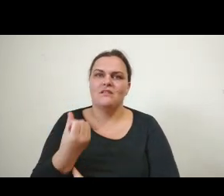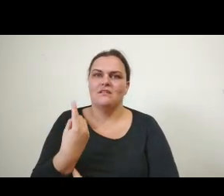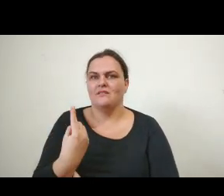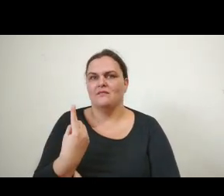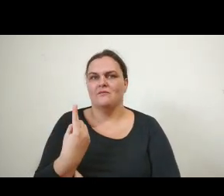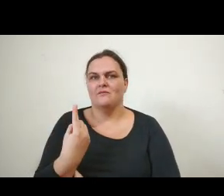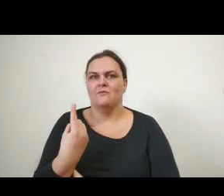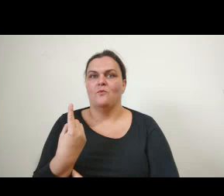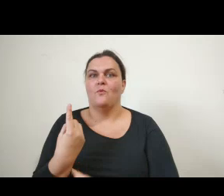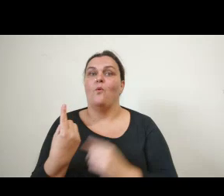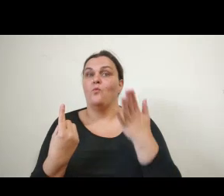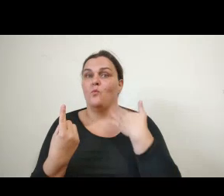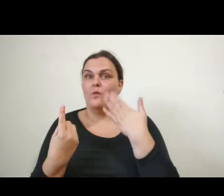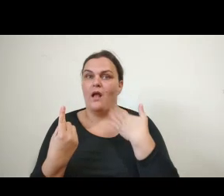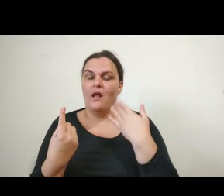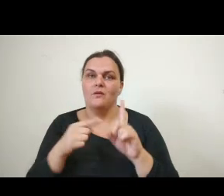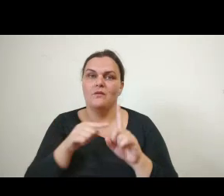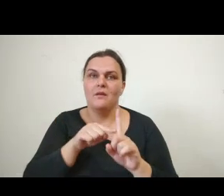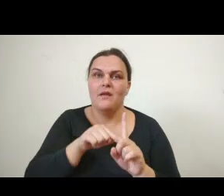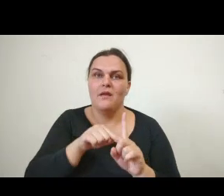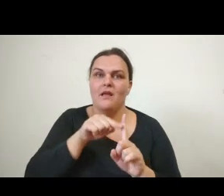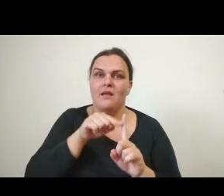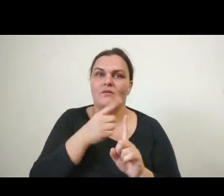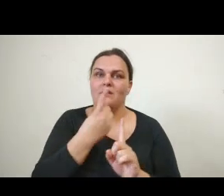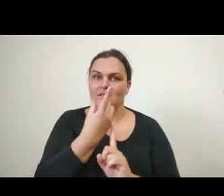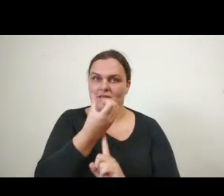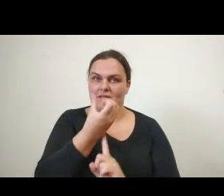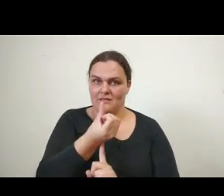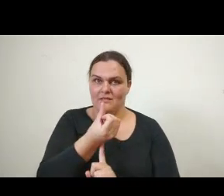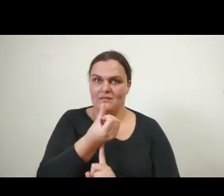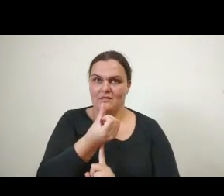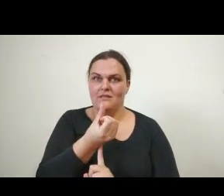temperaturas. Dá para ver aqui, a